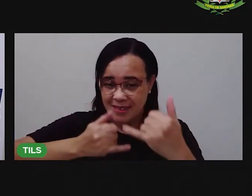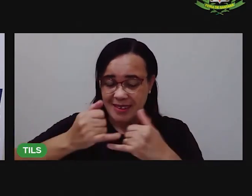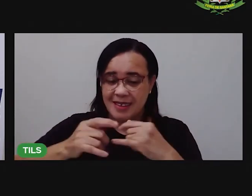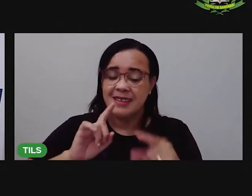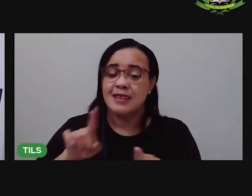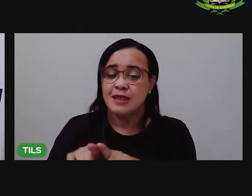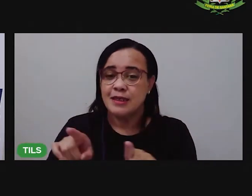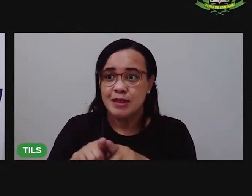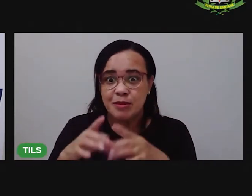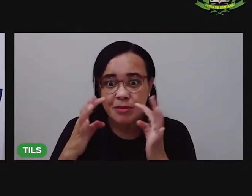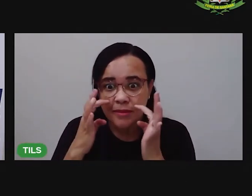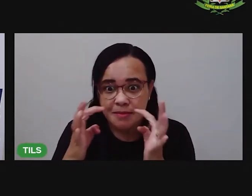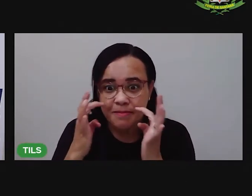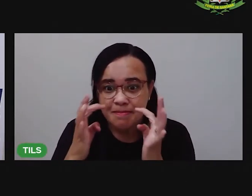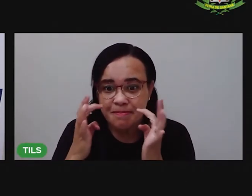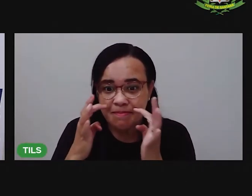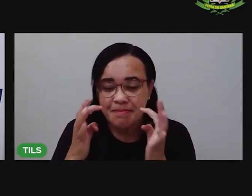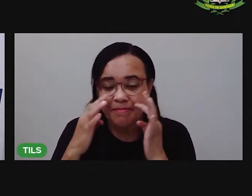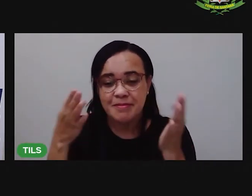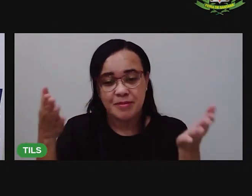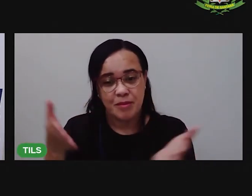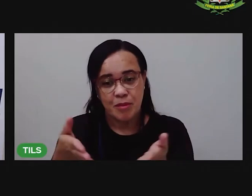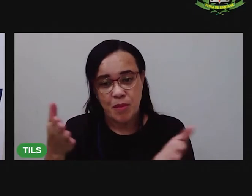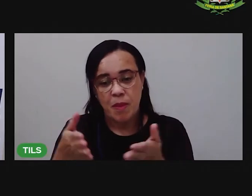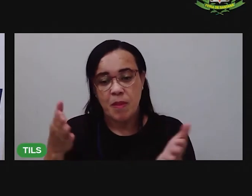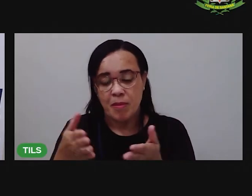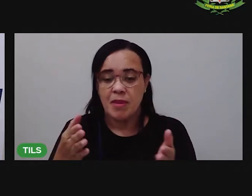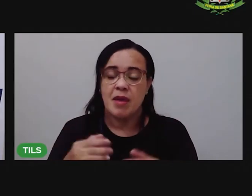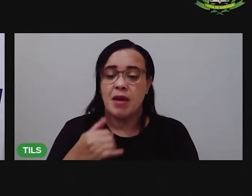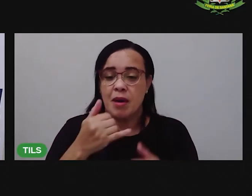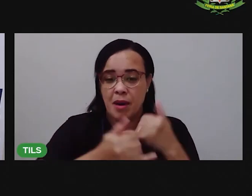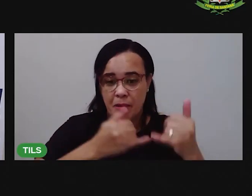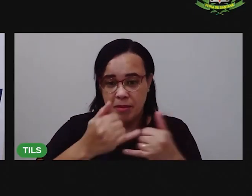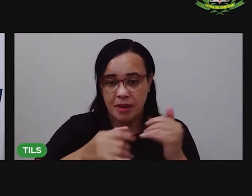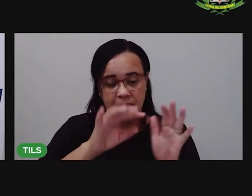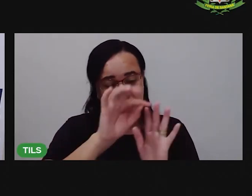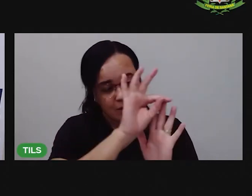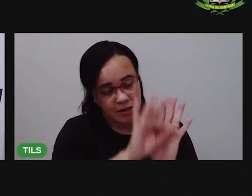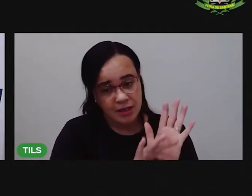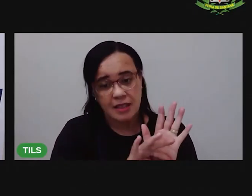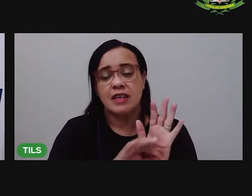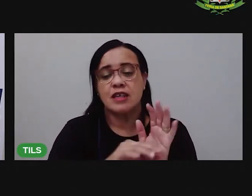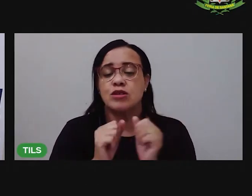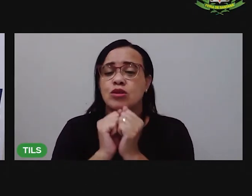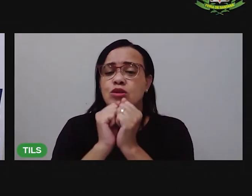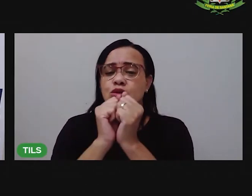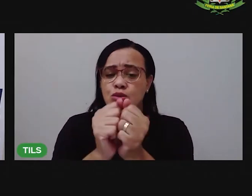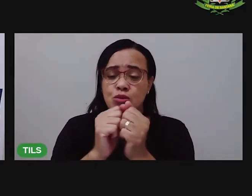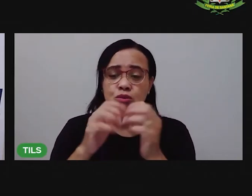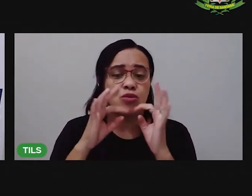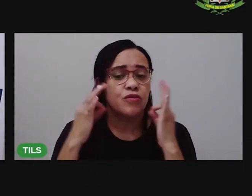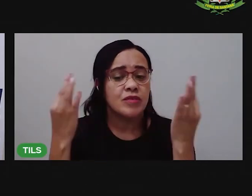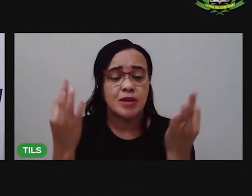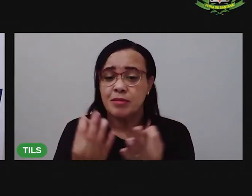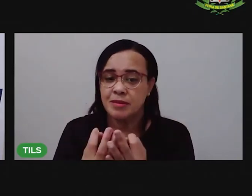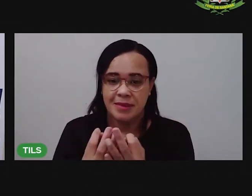continuar com essa brincadeira, com essa parlenda em casa, junto com seus familiares. A gente vai